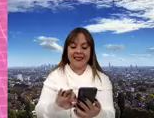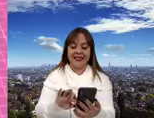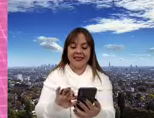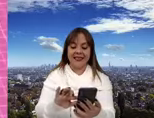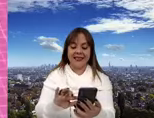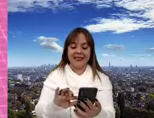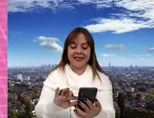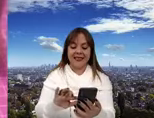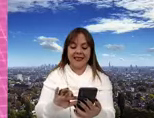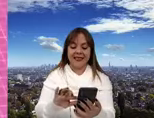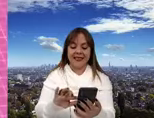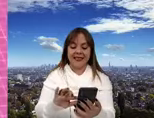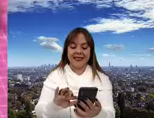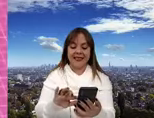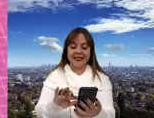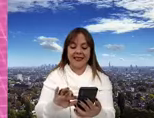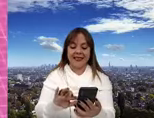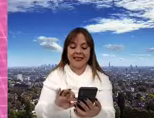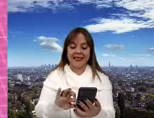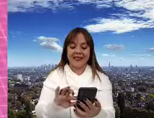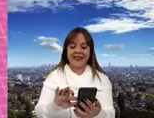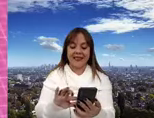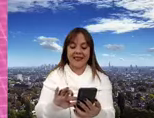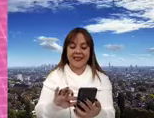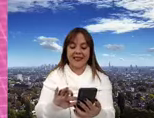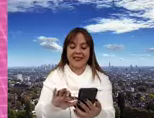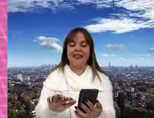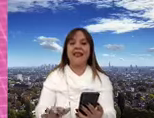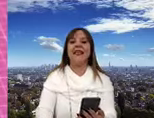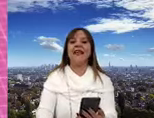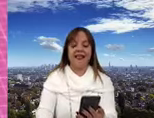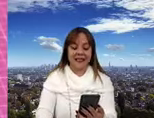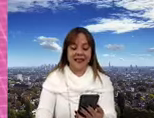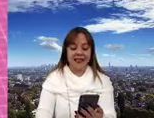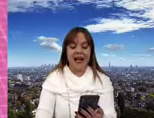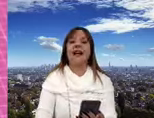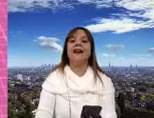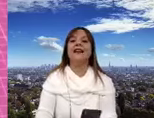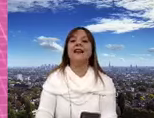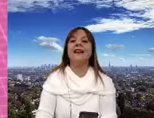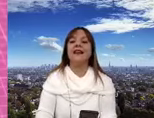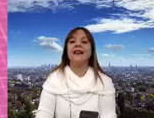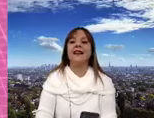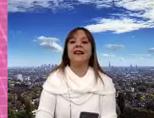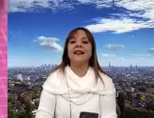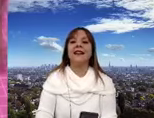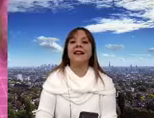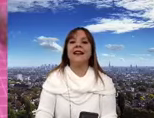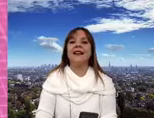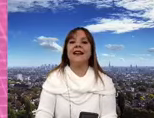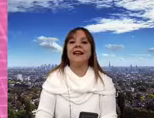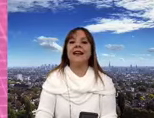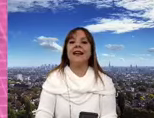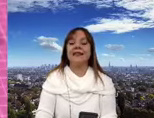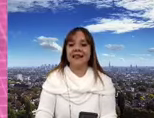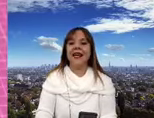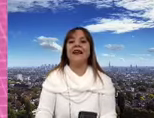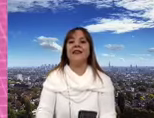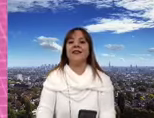Um com o bracinho para esse lado e o outro para esse lado. Mas é o Tá. mesmo molde, é o mesmo jeito de fazer.